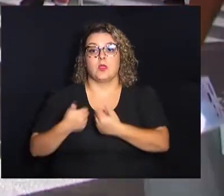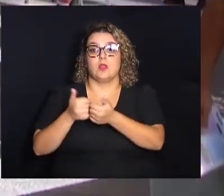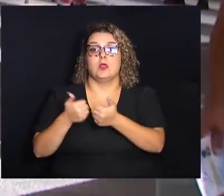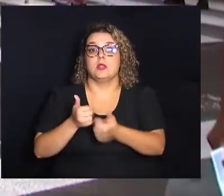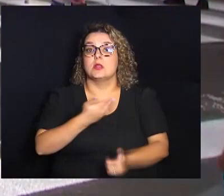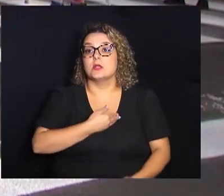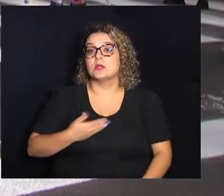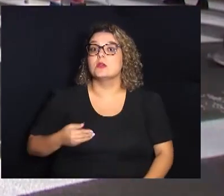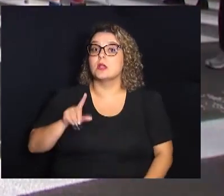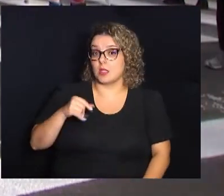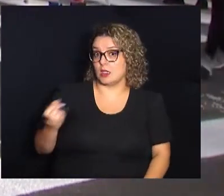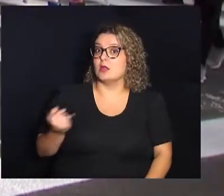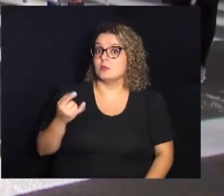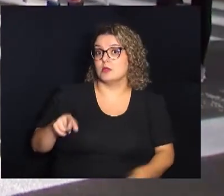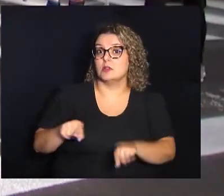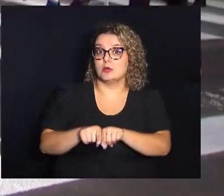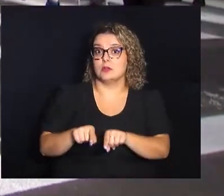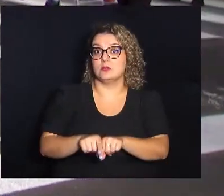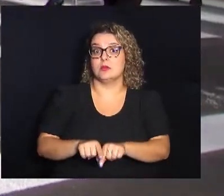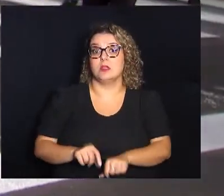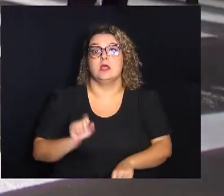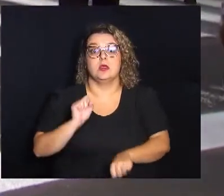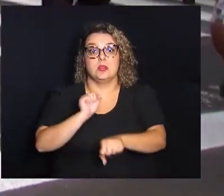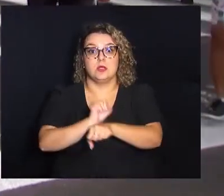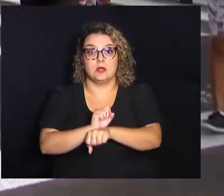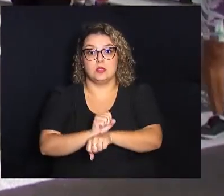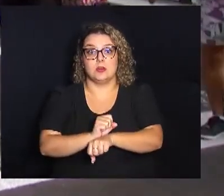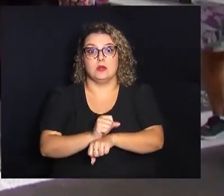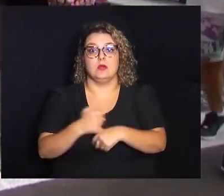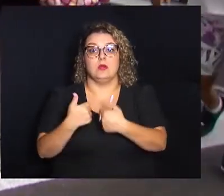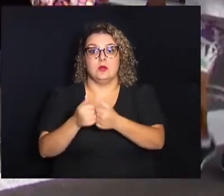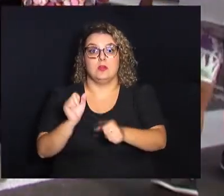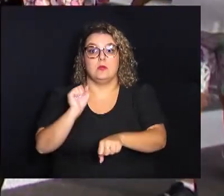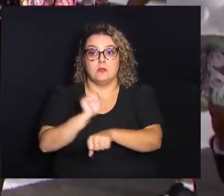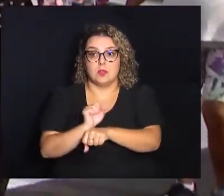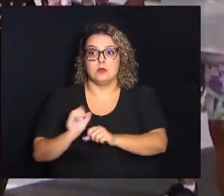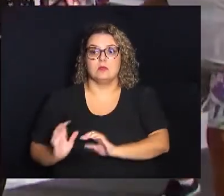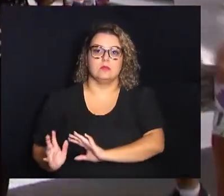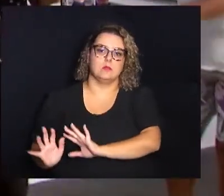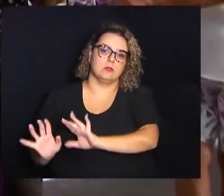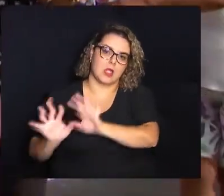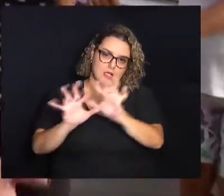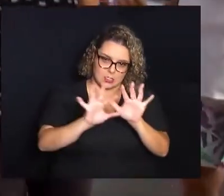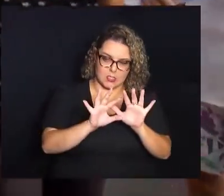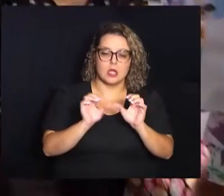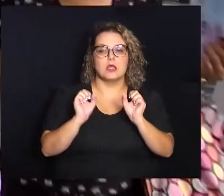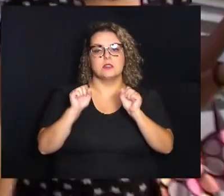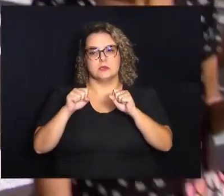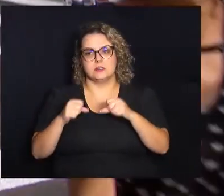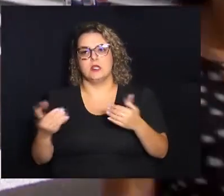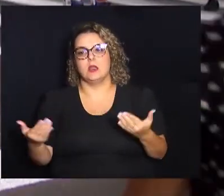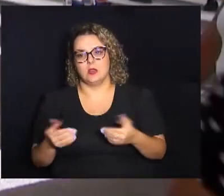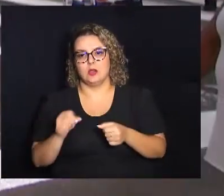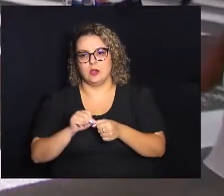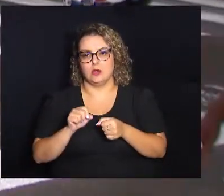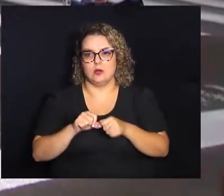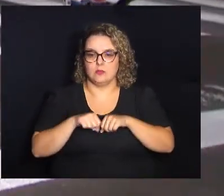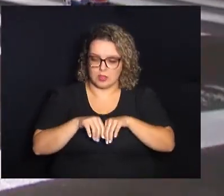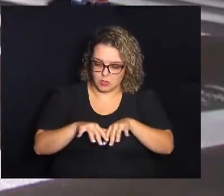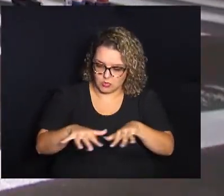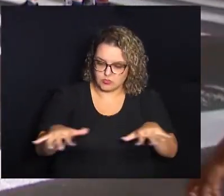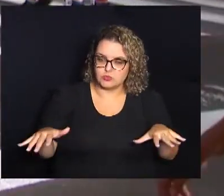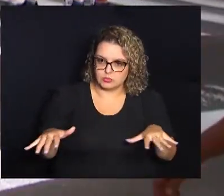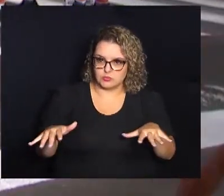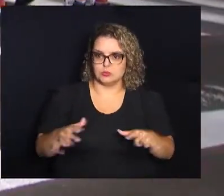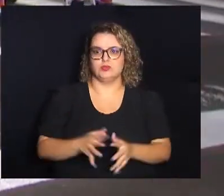super importante também. Espere o ônibus parar completamente para embarcar. Exatamente, nós estamos agora fazendo a ampliação, né,